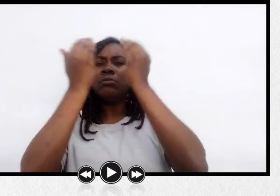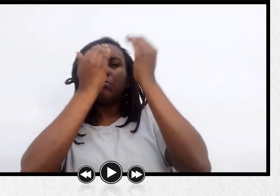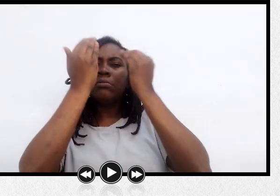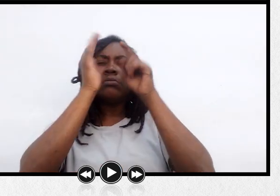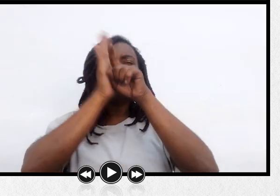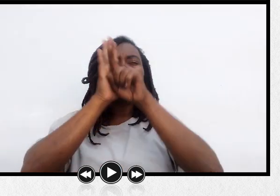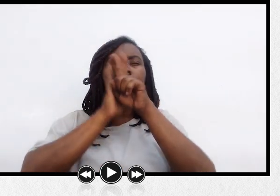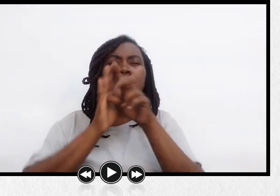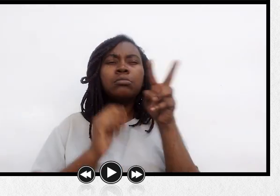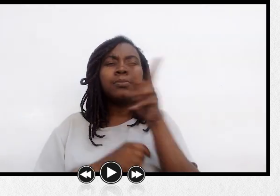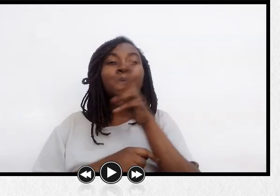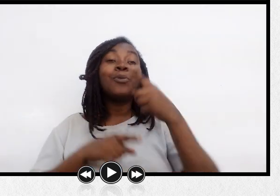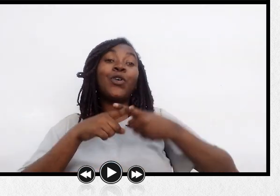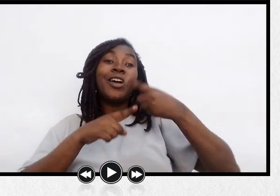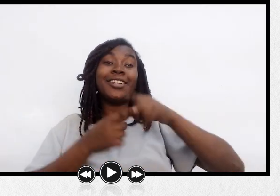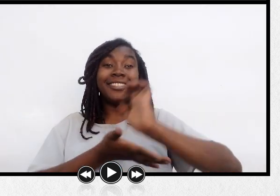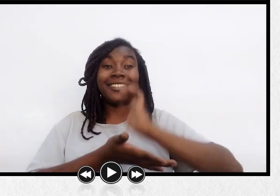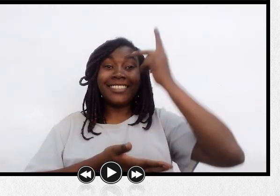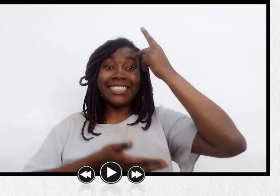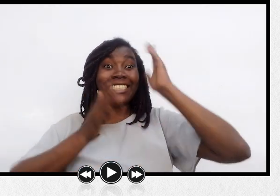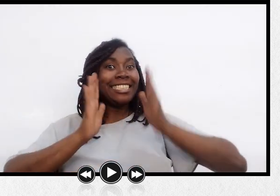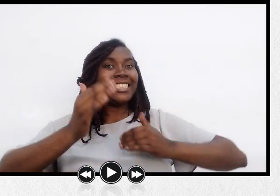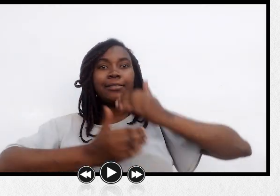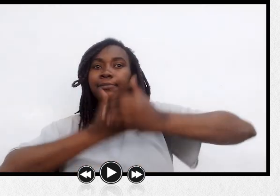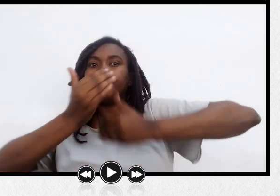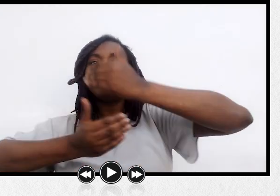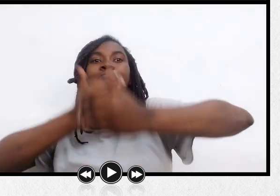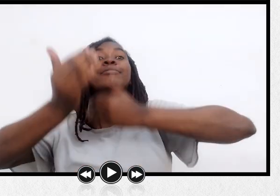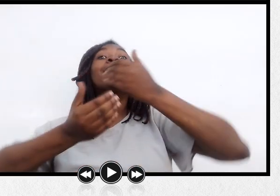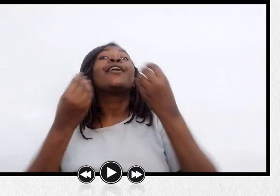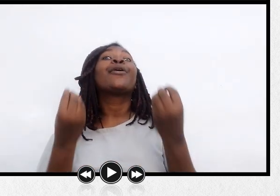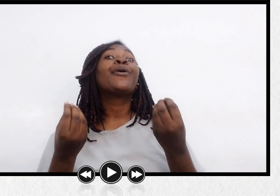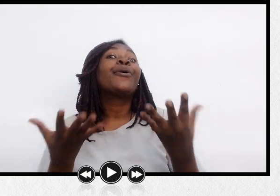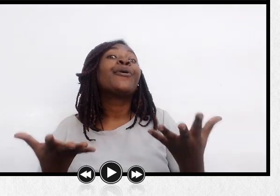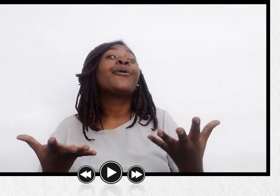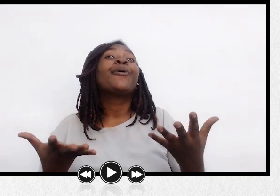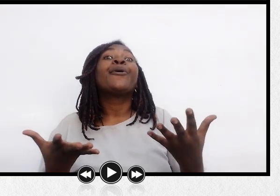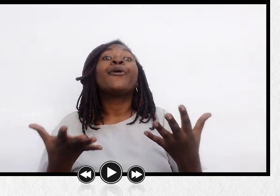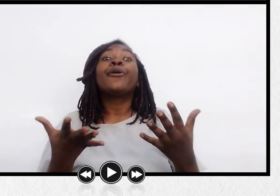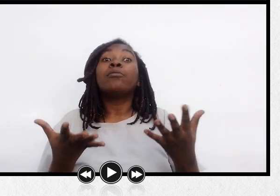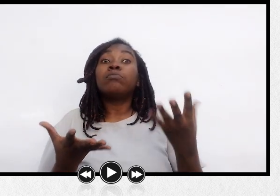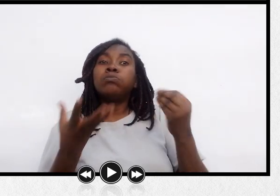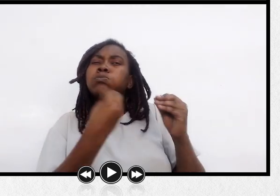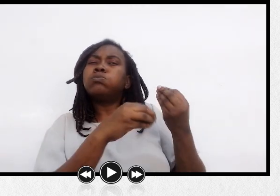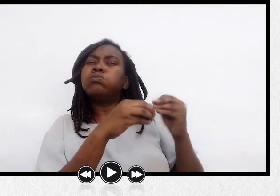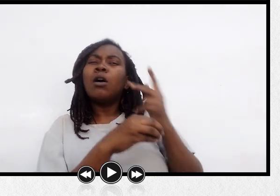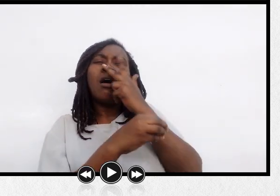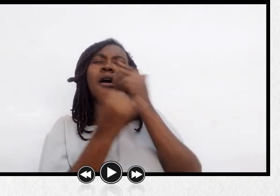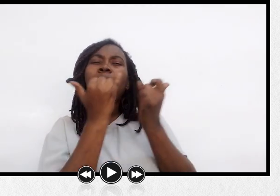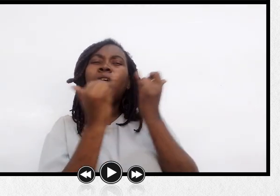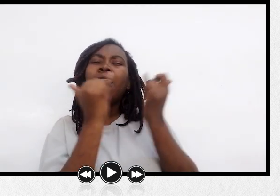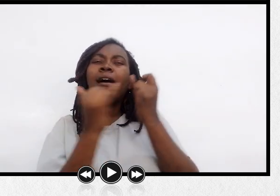duas, E até porque o Estado de São Paulo já está caminhando para uma composição similar à da